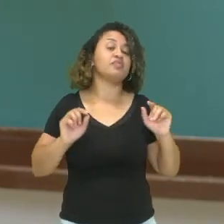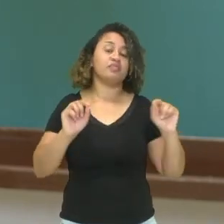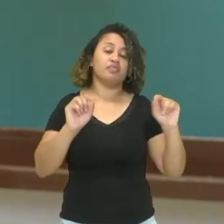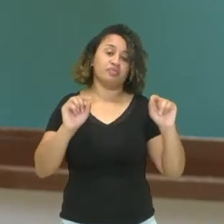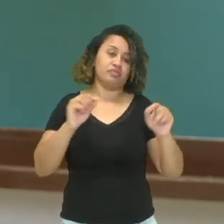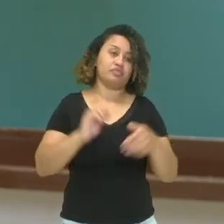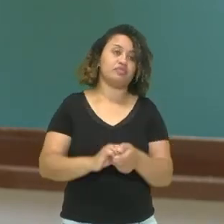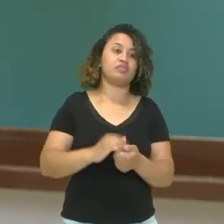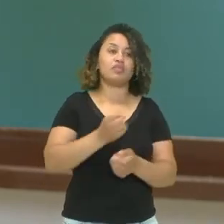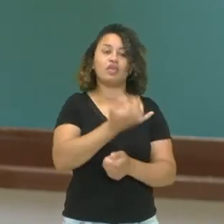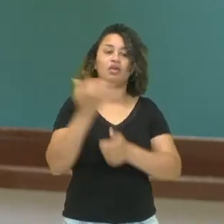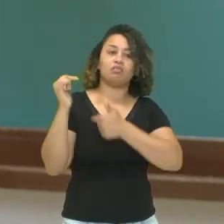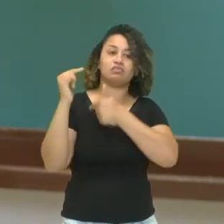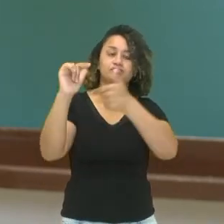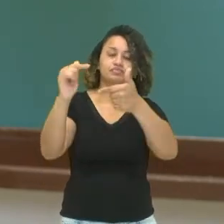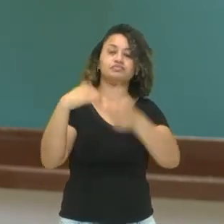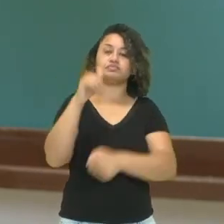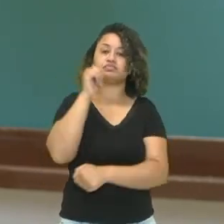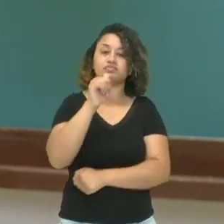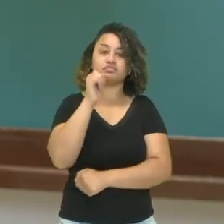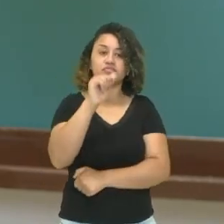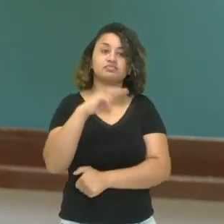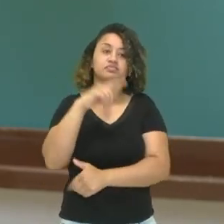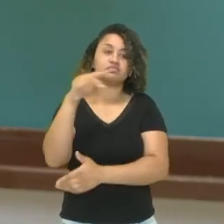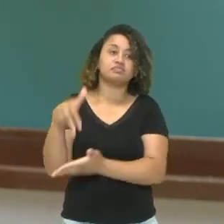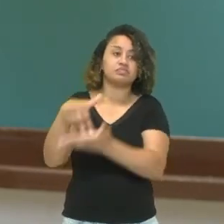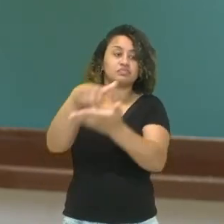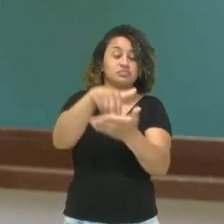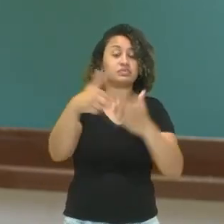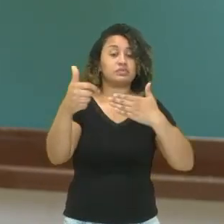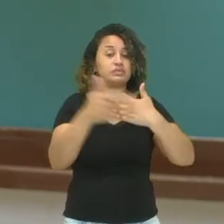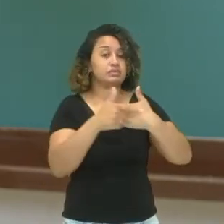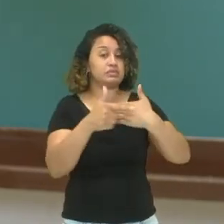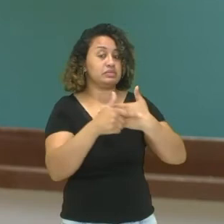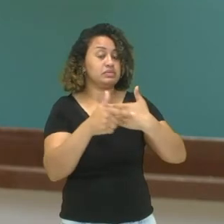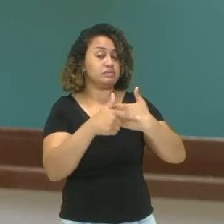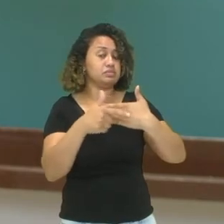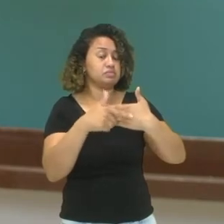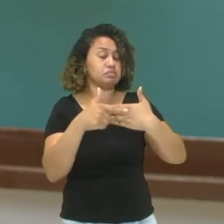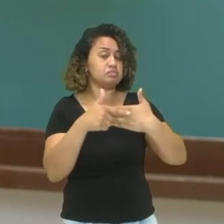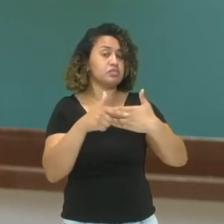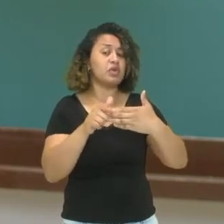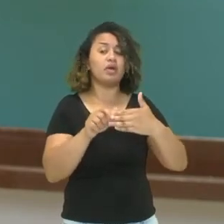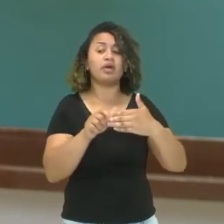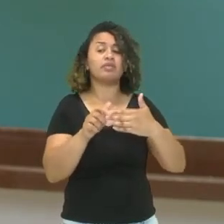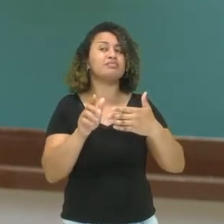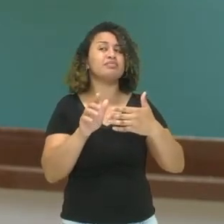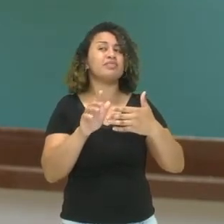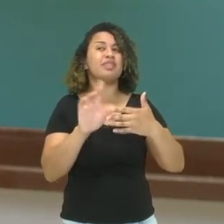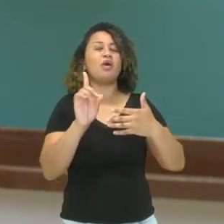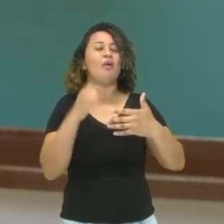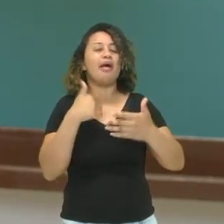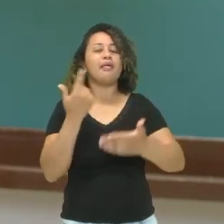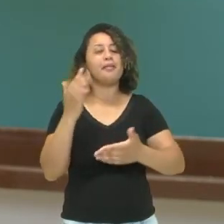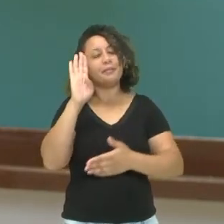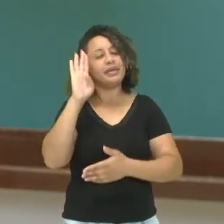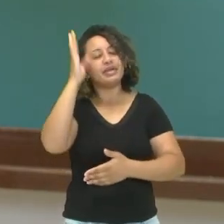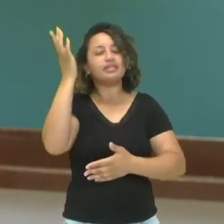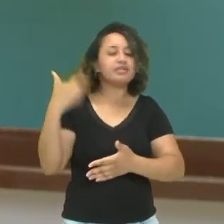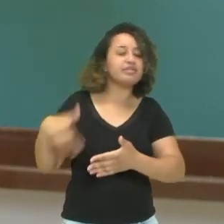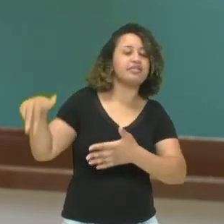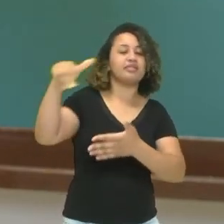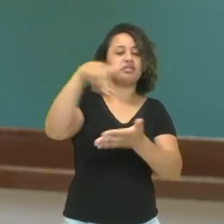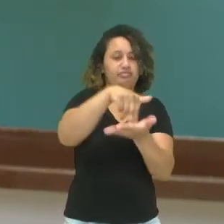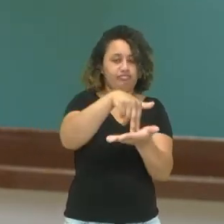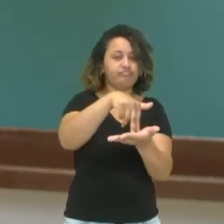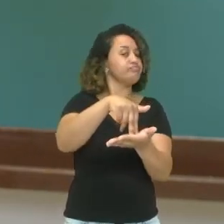algumas tradições, as mulheres ocupam papel periférico, ou seja, não têm o papel de